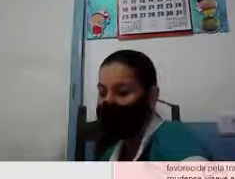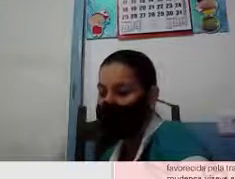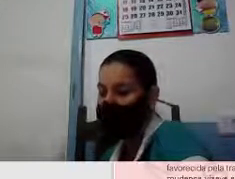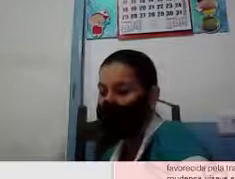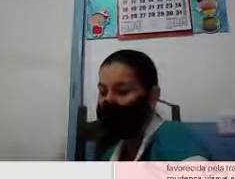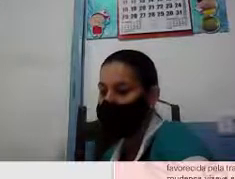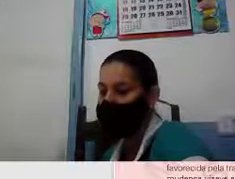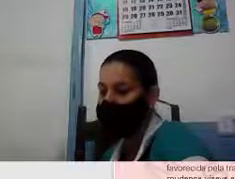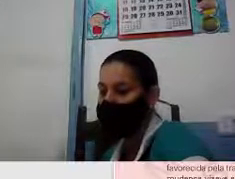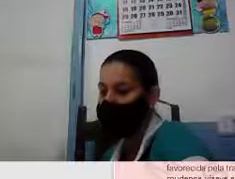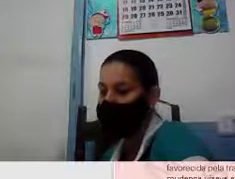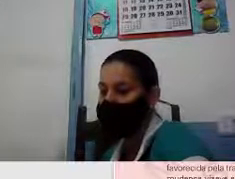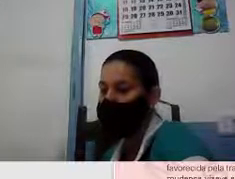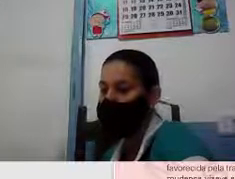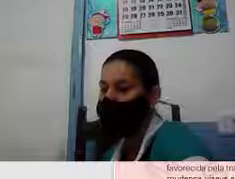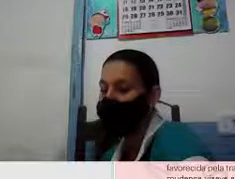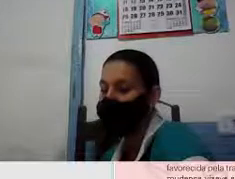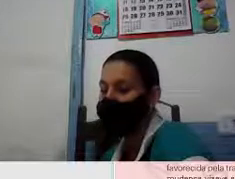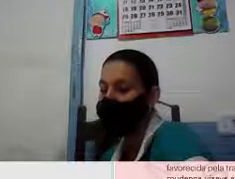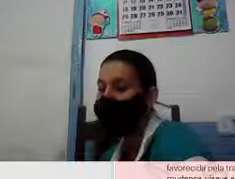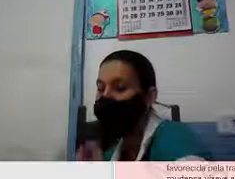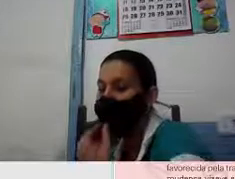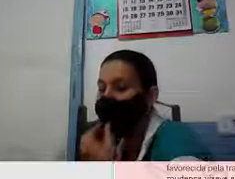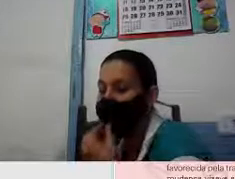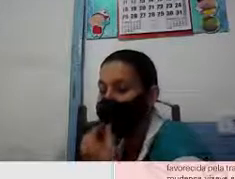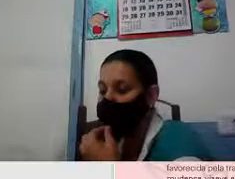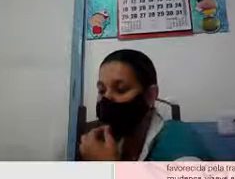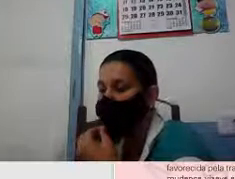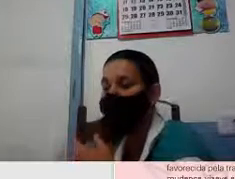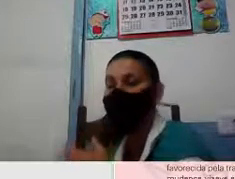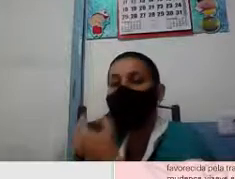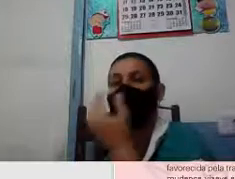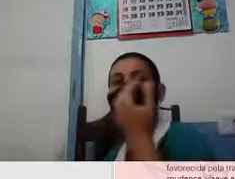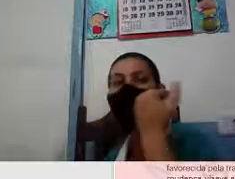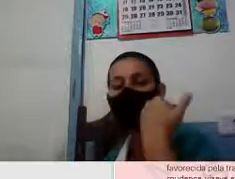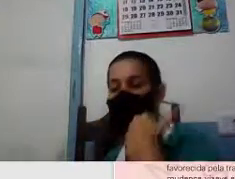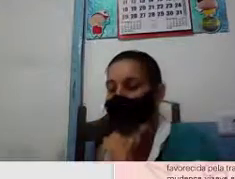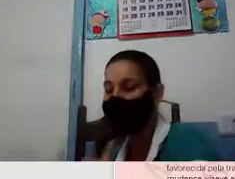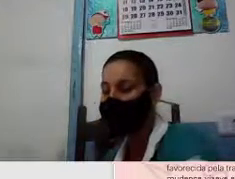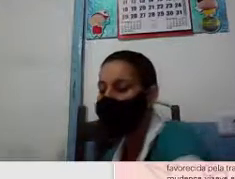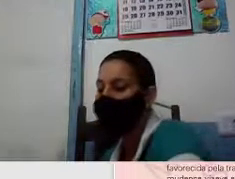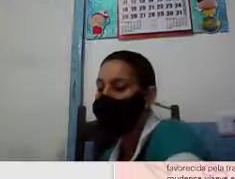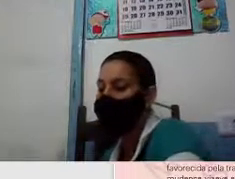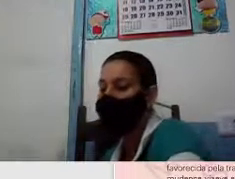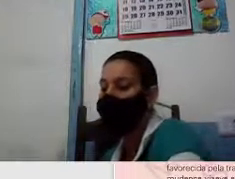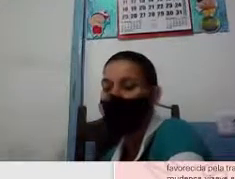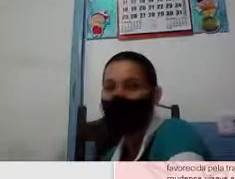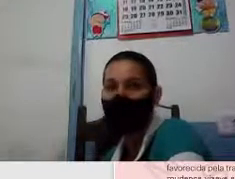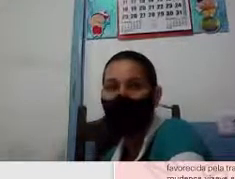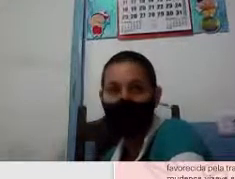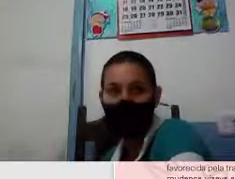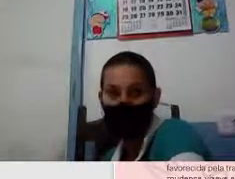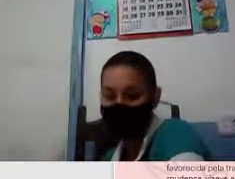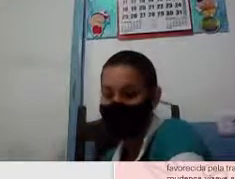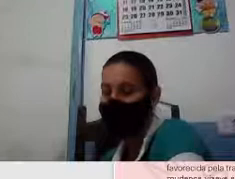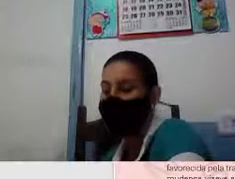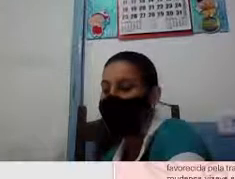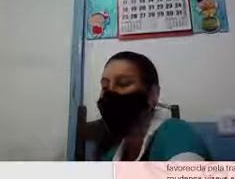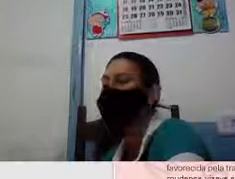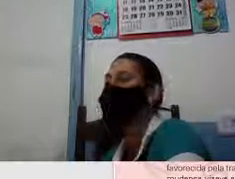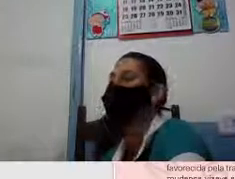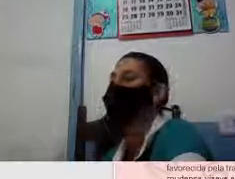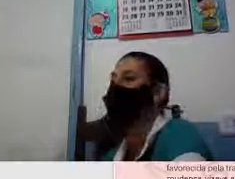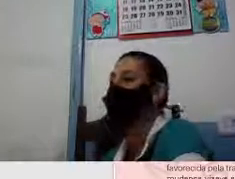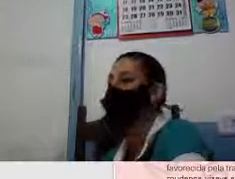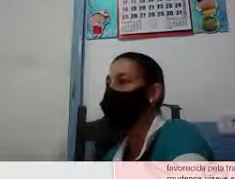ao preceito, afirma que o campo, o ambiente bucólico, ou seja, do passado, é o ideal para o homem, né?